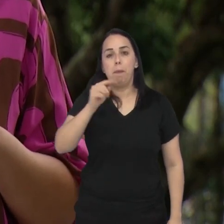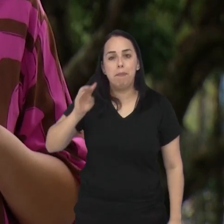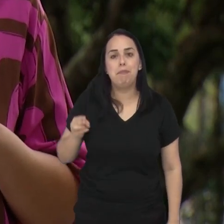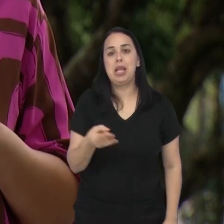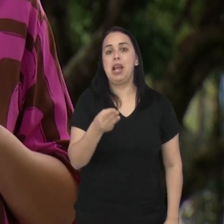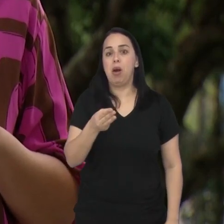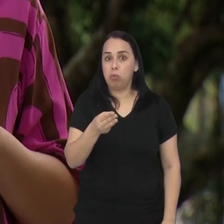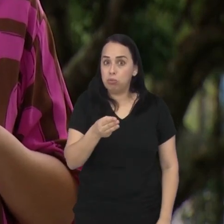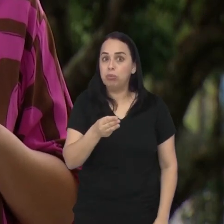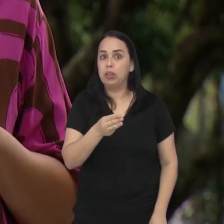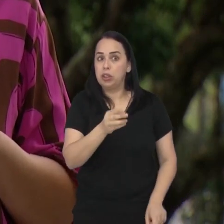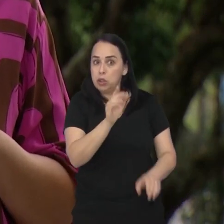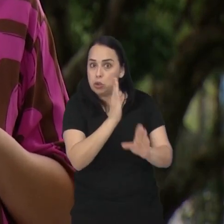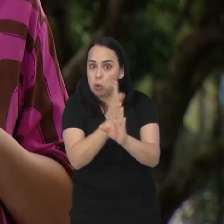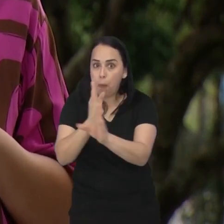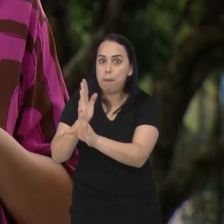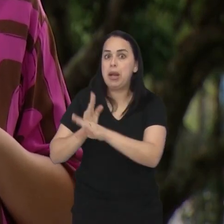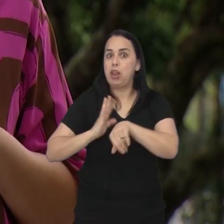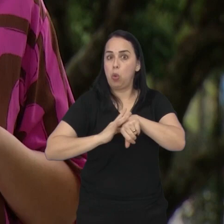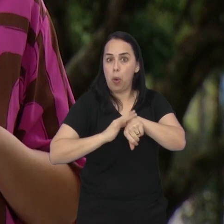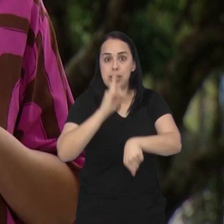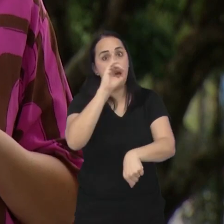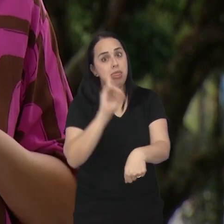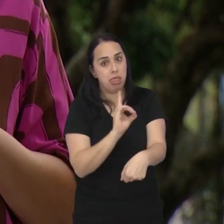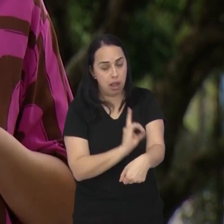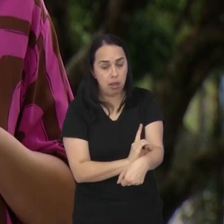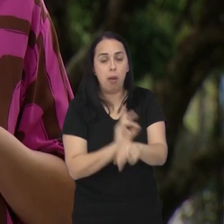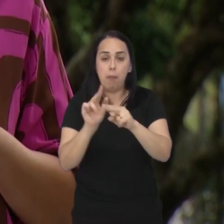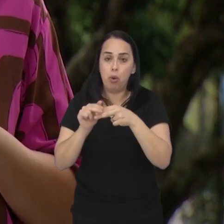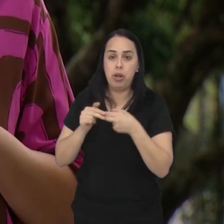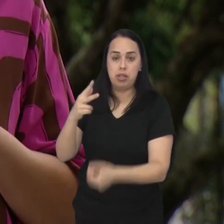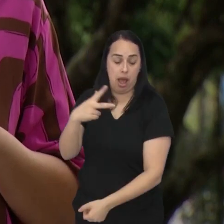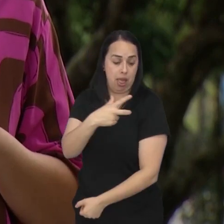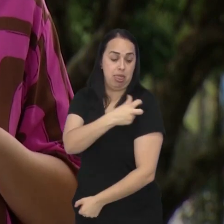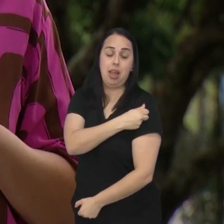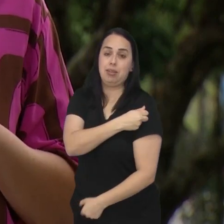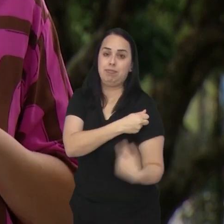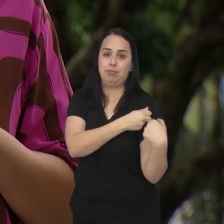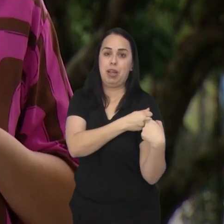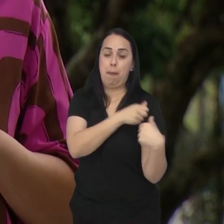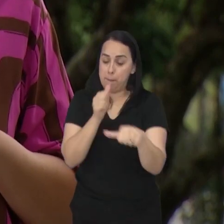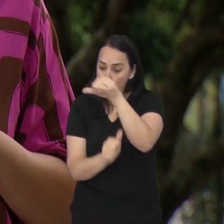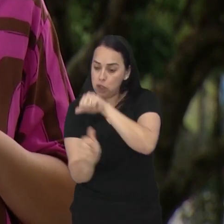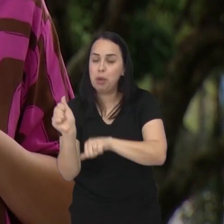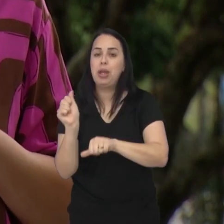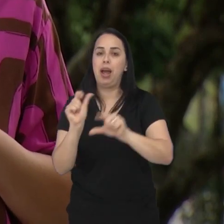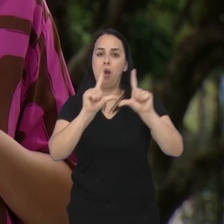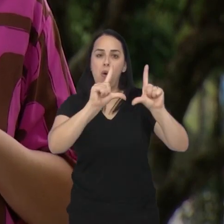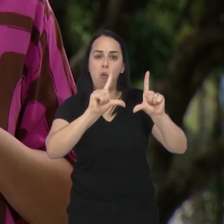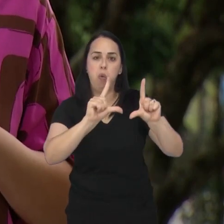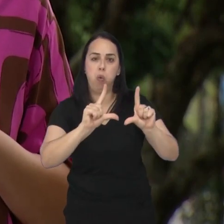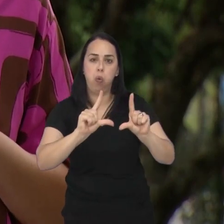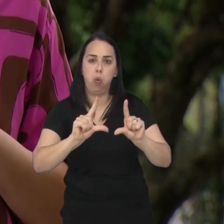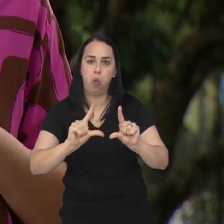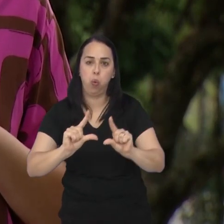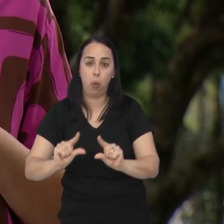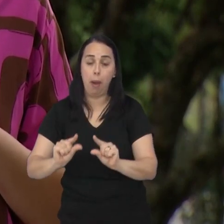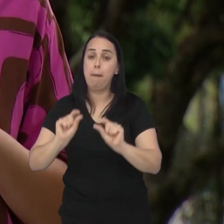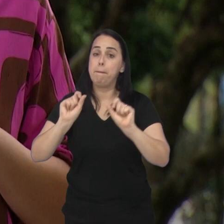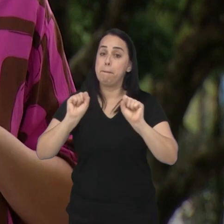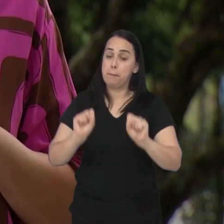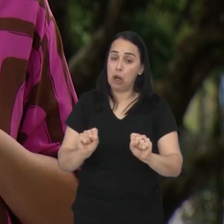1.500.000 casos prováveis de dengue no país. Com a disponibilização da vacina, essa realidade pode mudar. O número